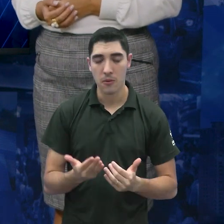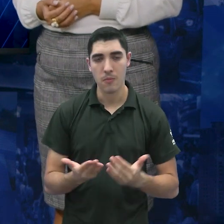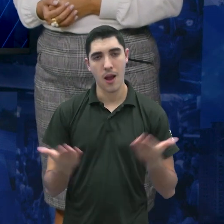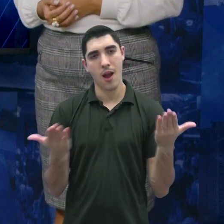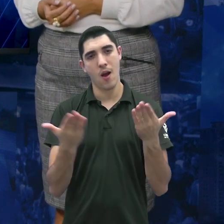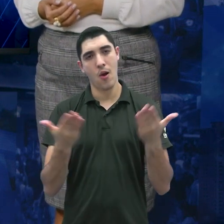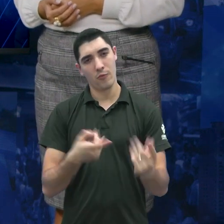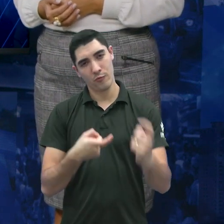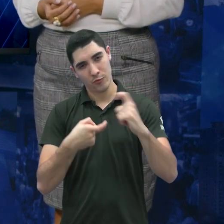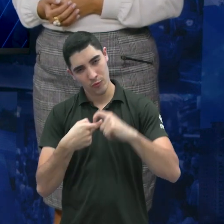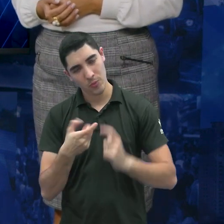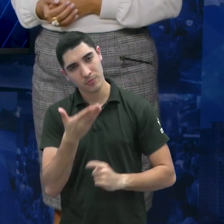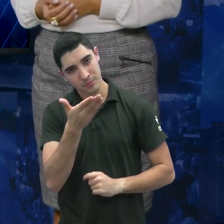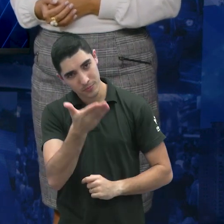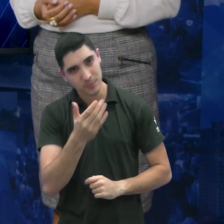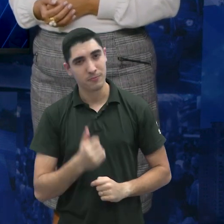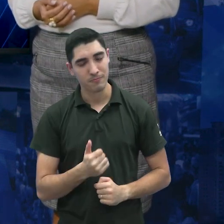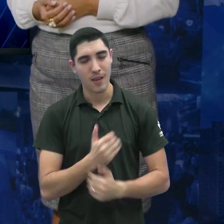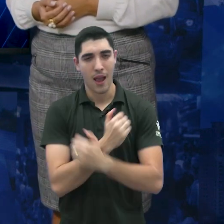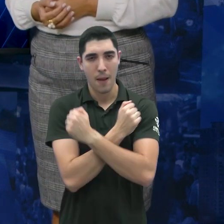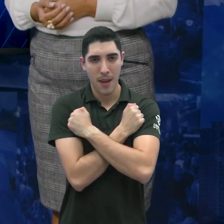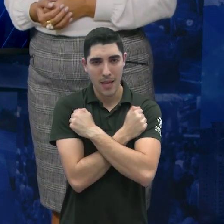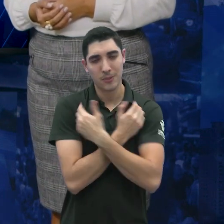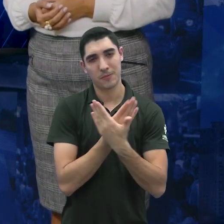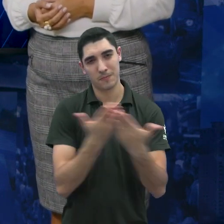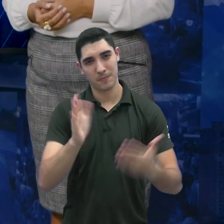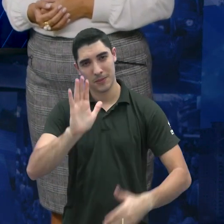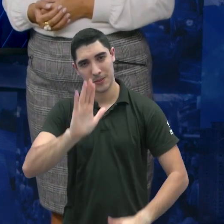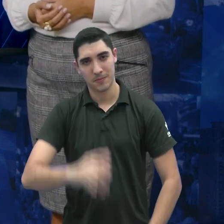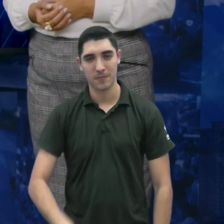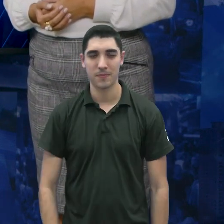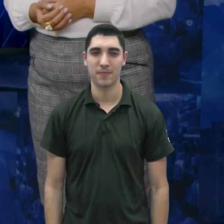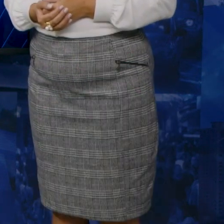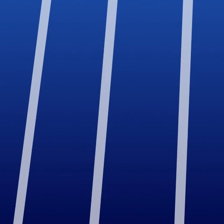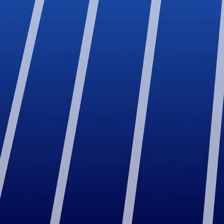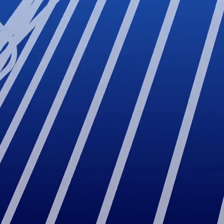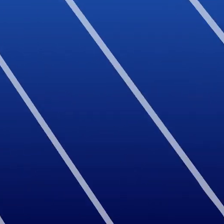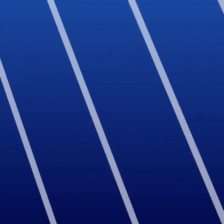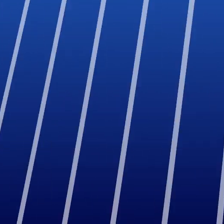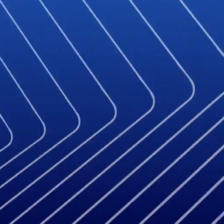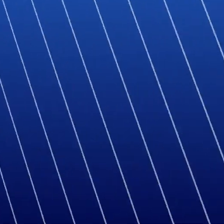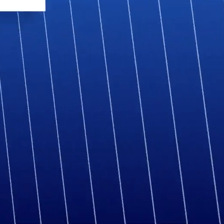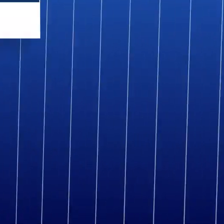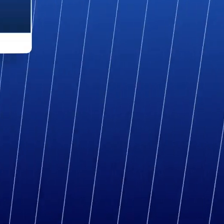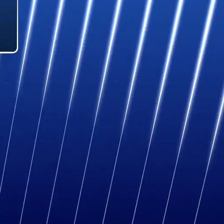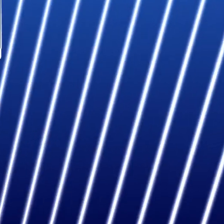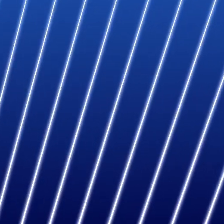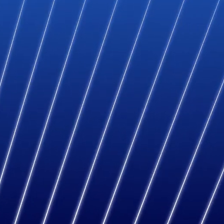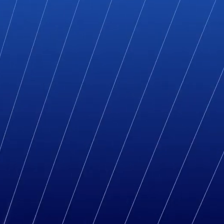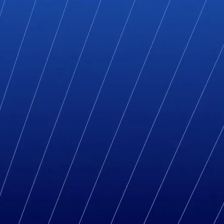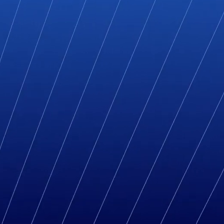pessoal, devolvo aos estúdios um forte abraço. Tchau, tchau.